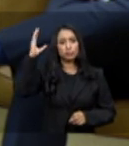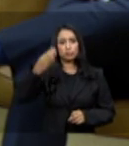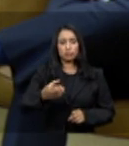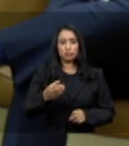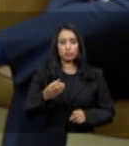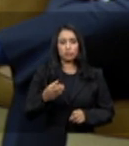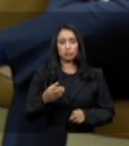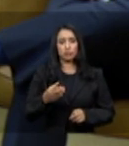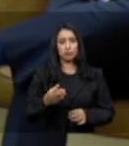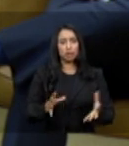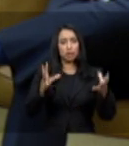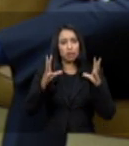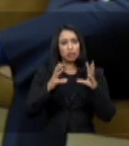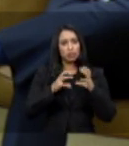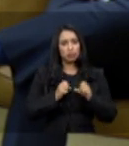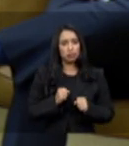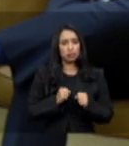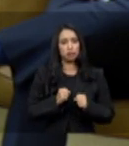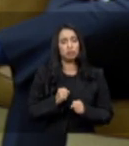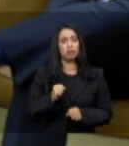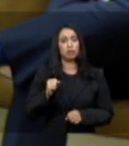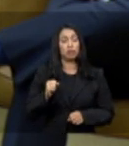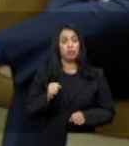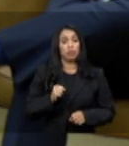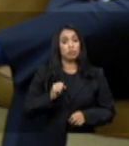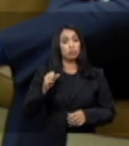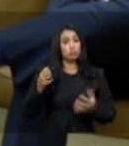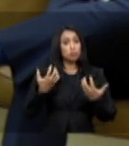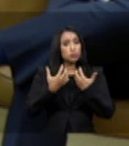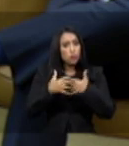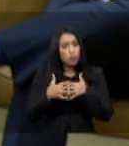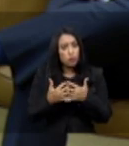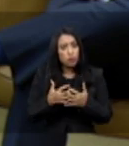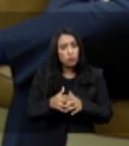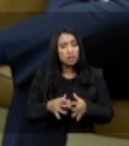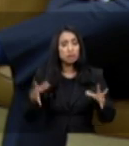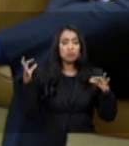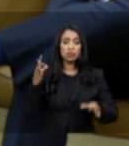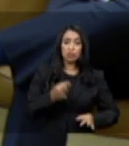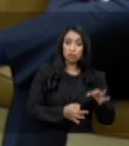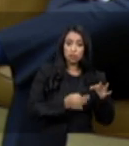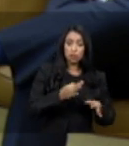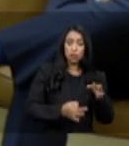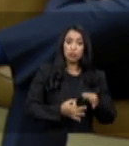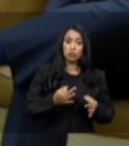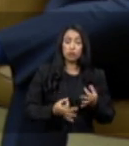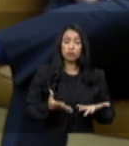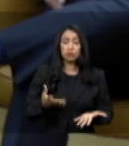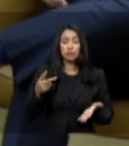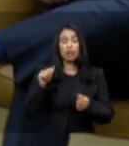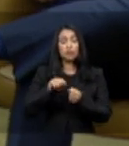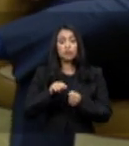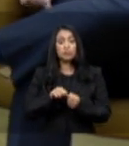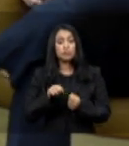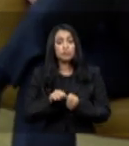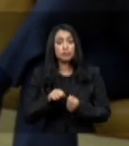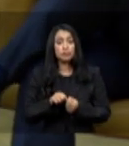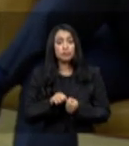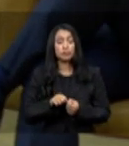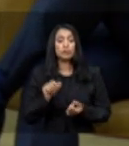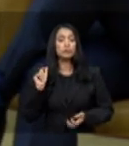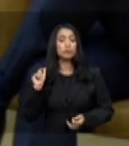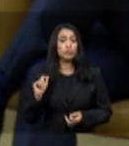podem assumir um relativo grau de complexidade na perspectiva nesses magistrados levando a uma situação é